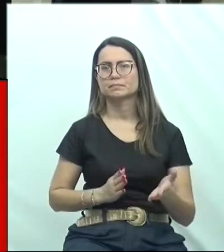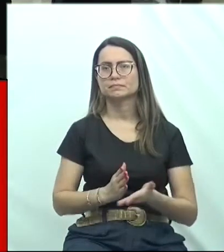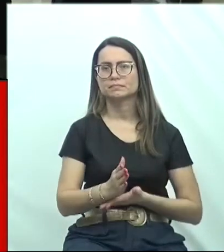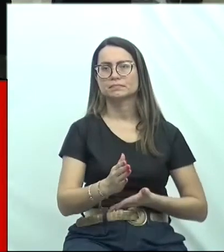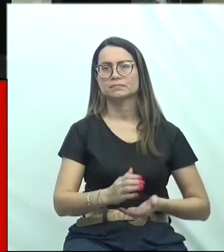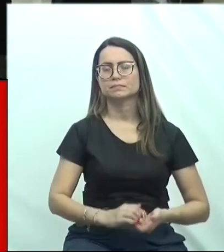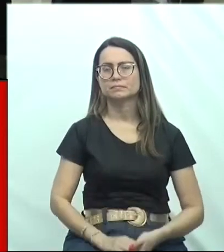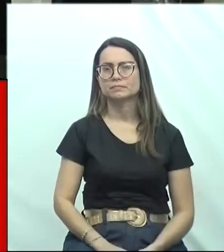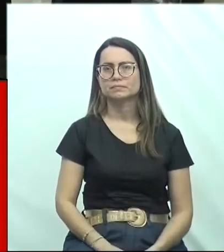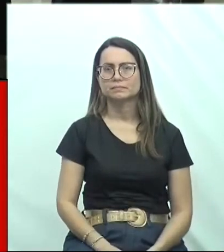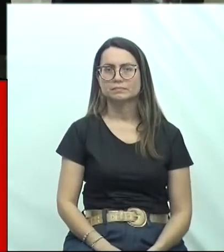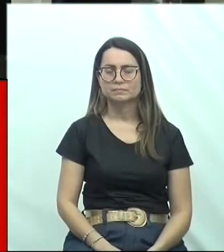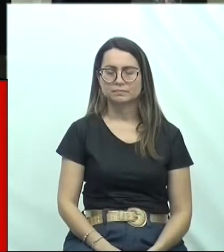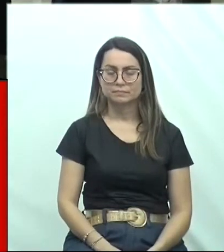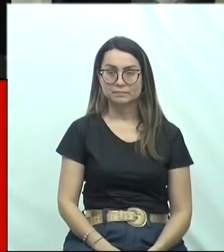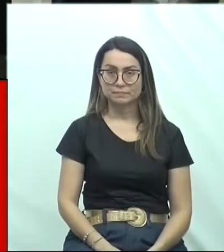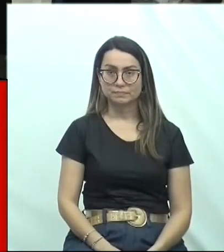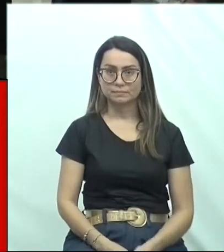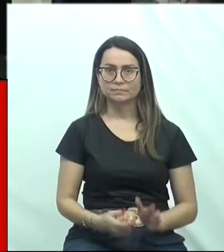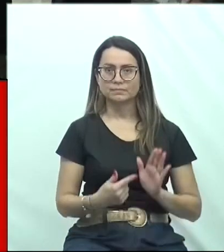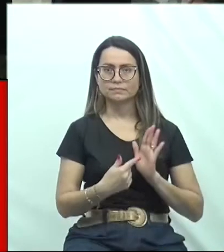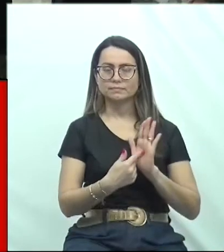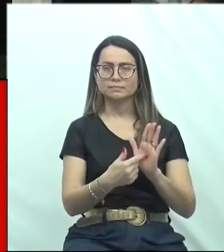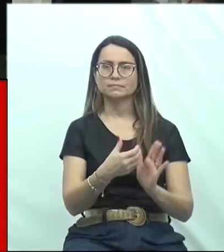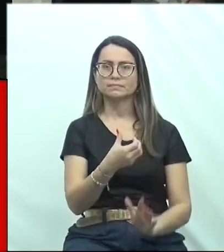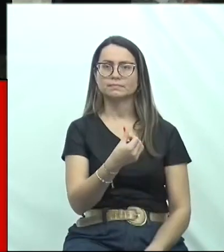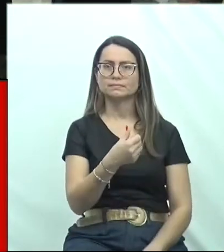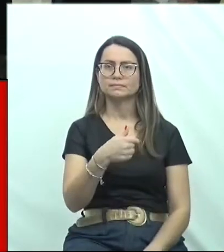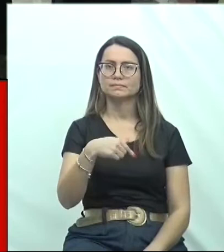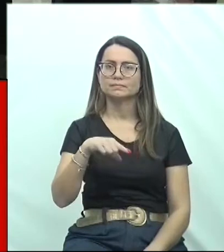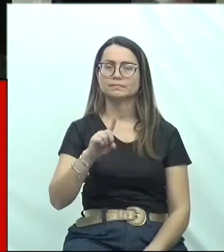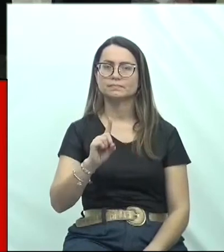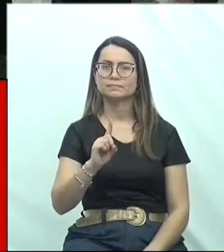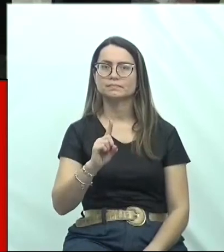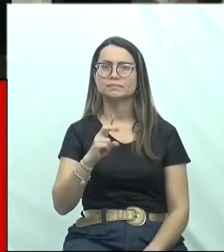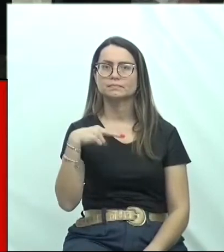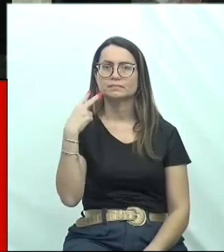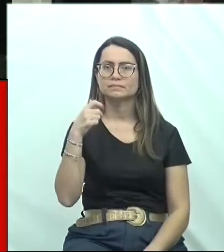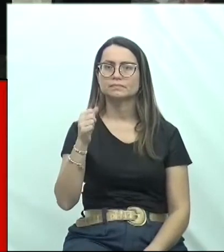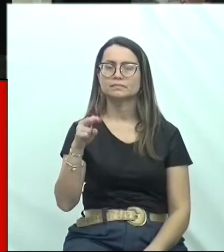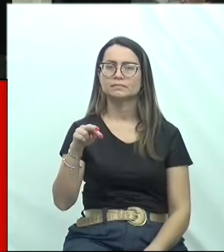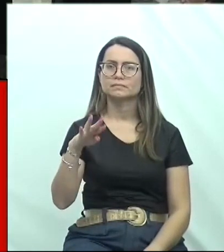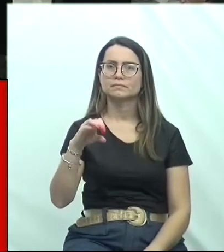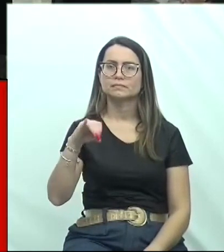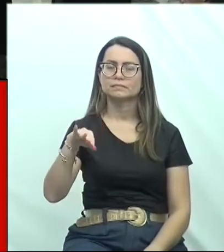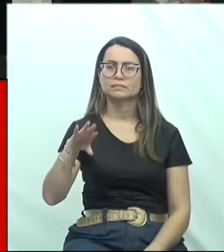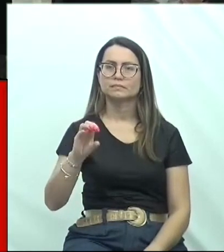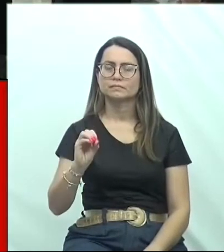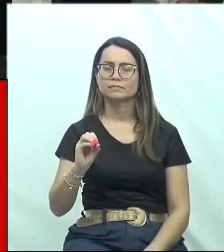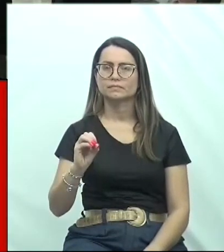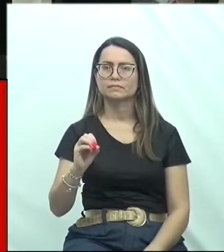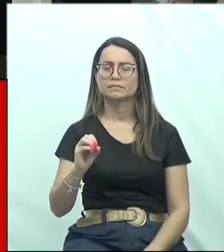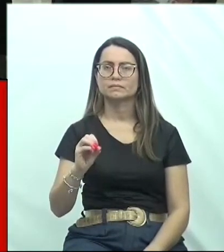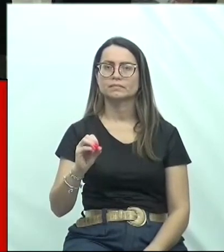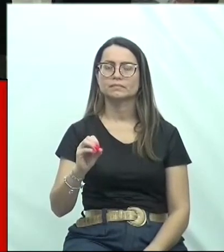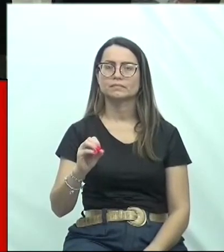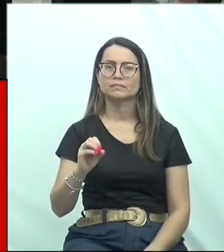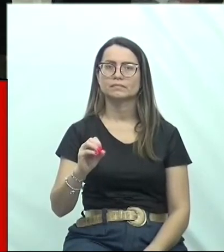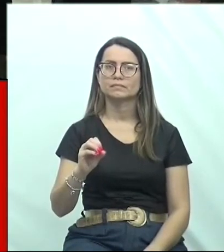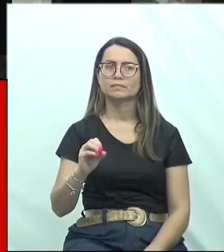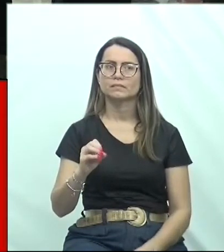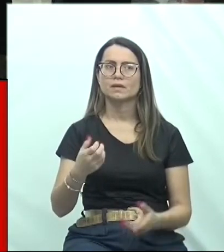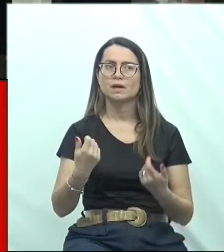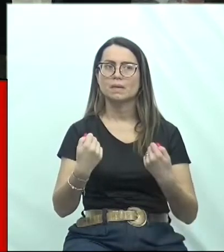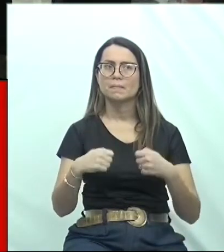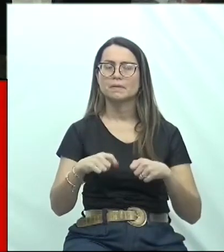Aprovado por unanimidade. Indicação 671-22, de autoria do vereador Antônio Córdoba de Oliveira, revitalização na